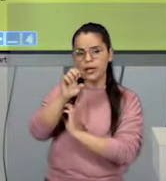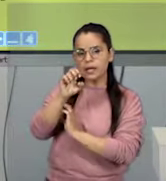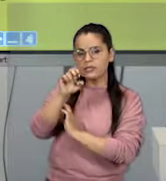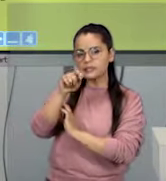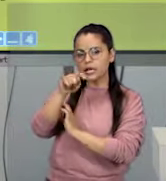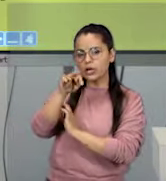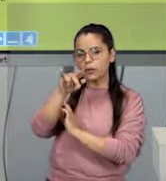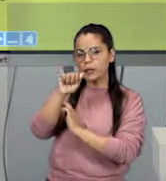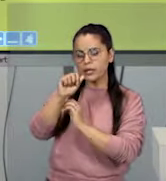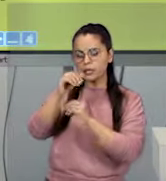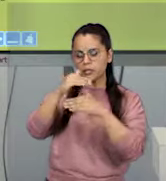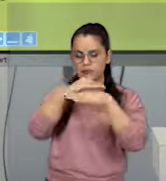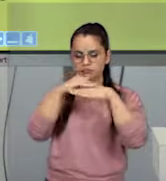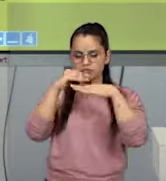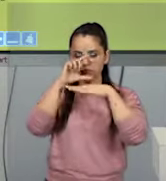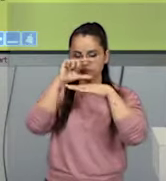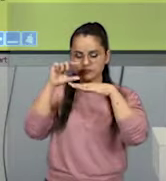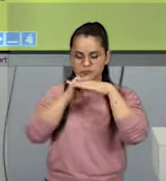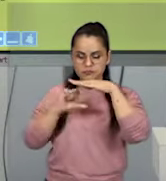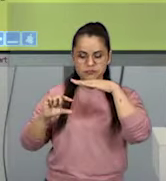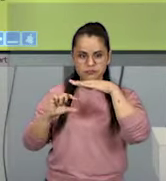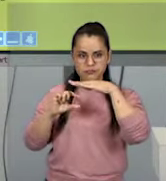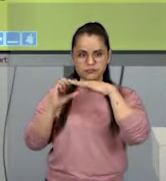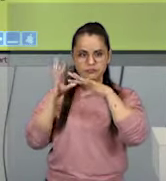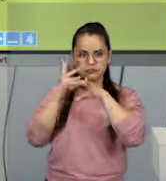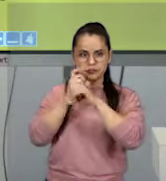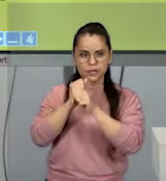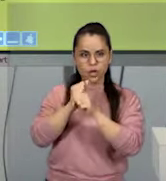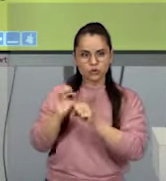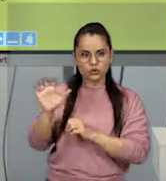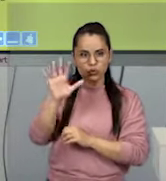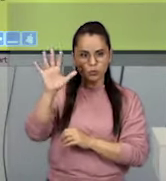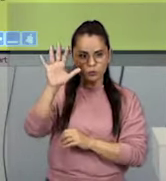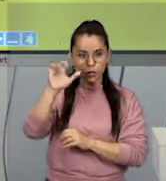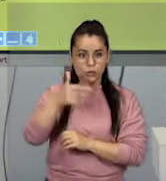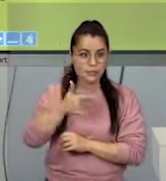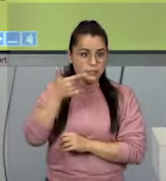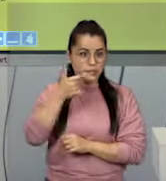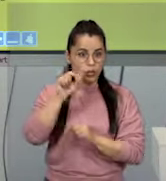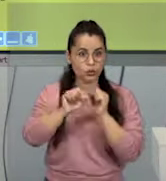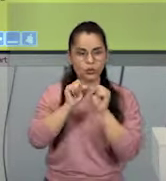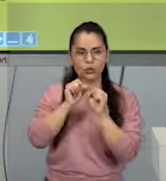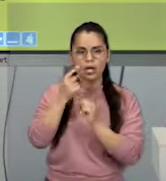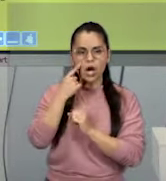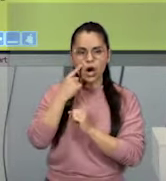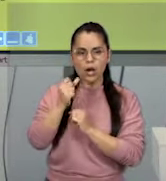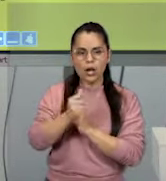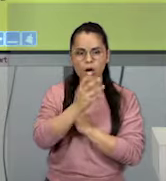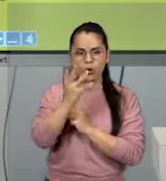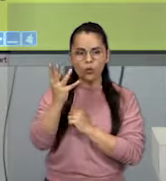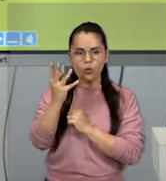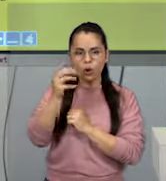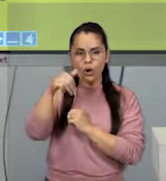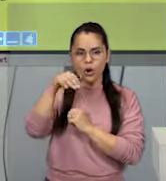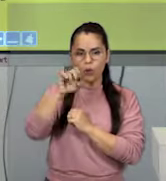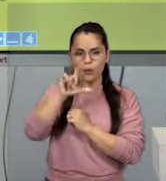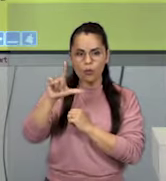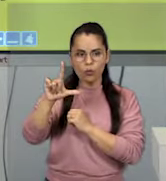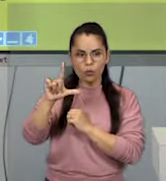monta equação zinha de combustão segundo Veja quantos mols do